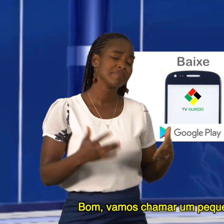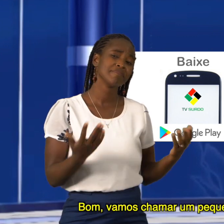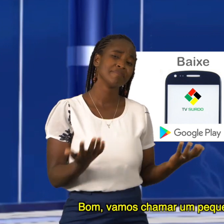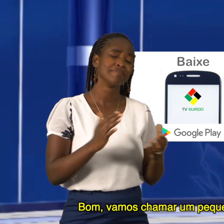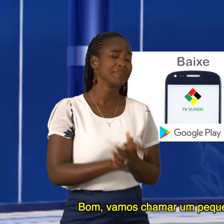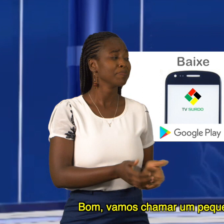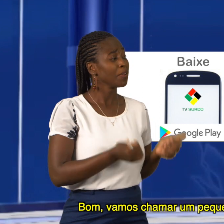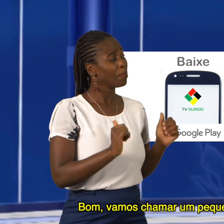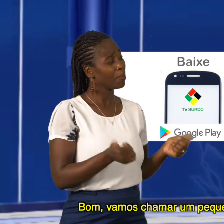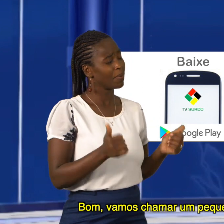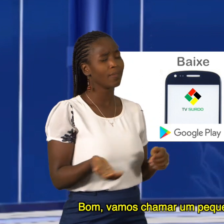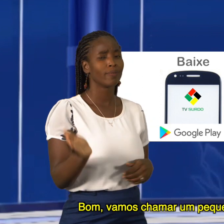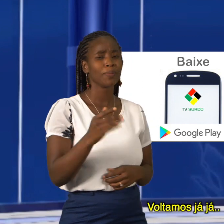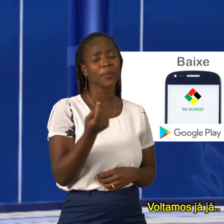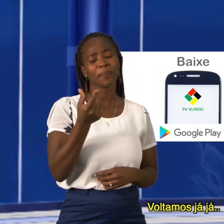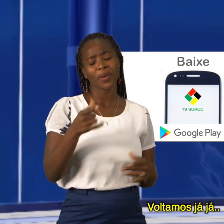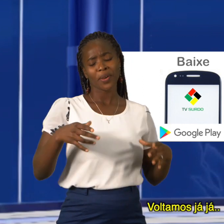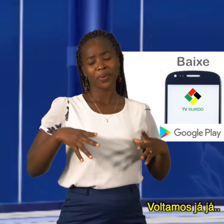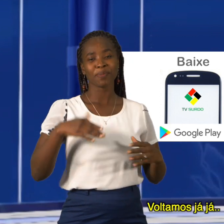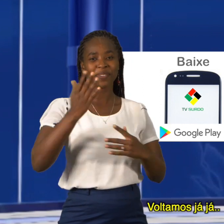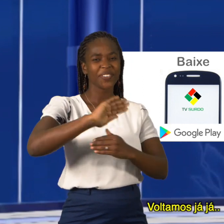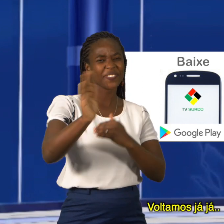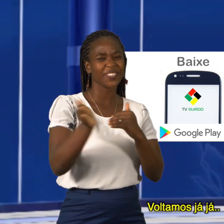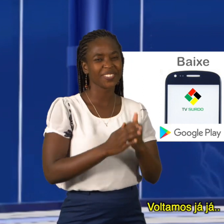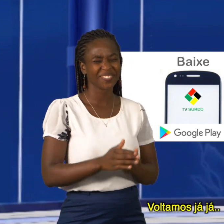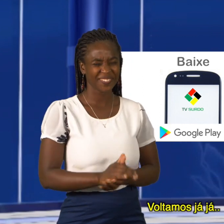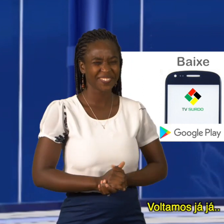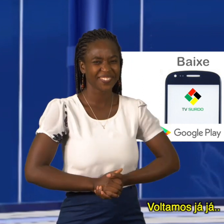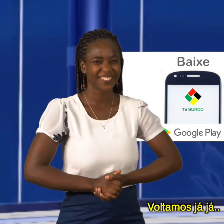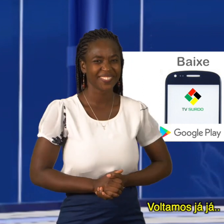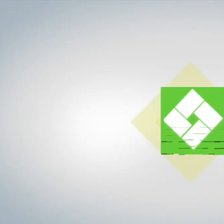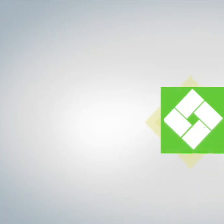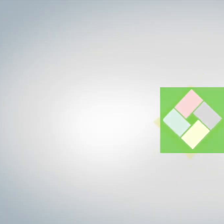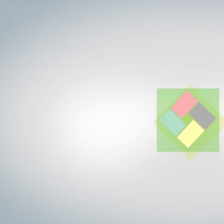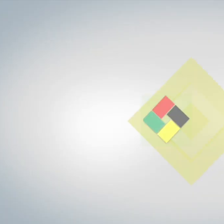Bom, vamos chamar um pequeno intervalo. Voltamos já já.